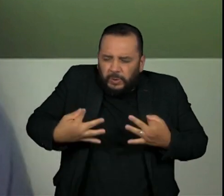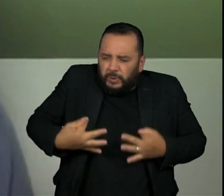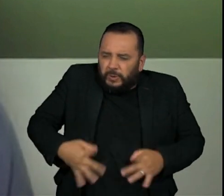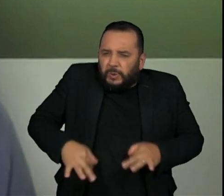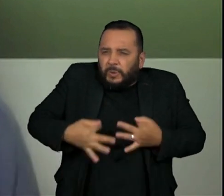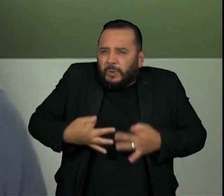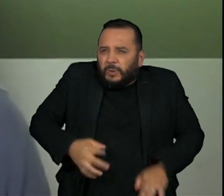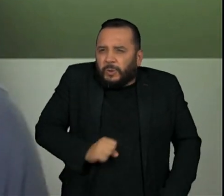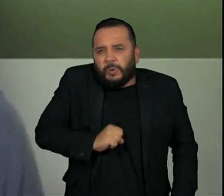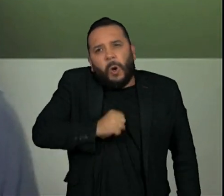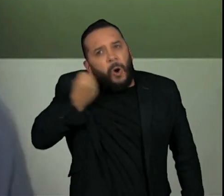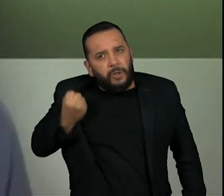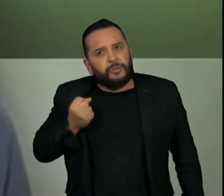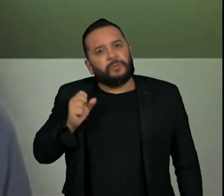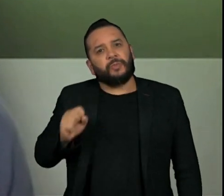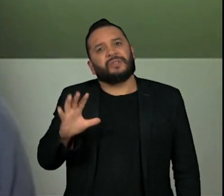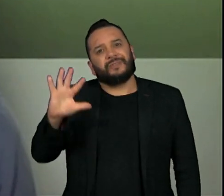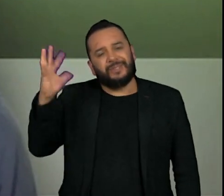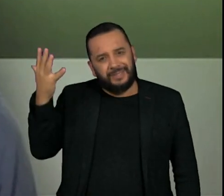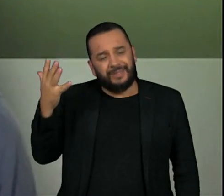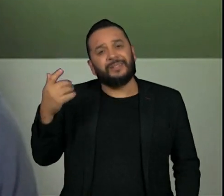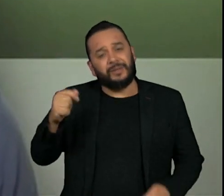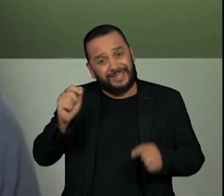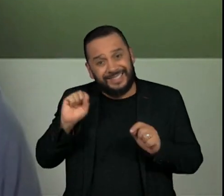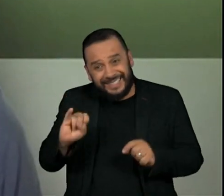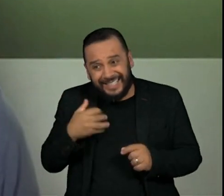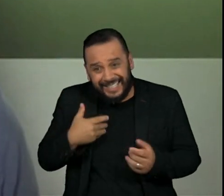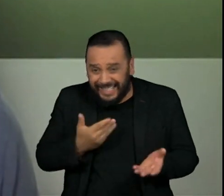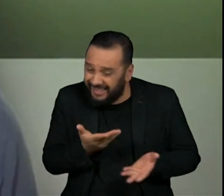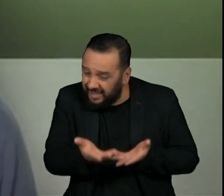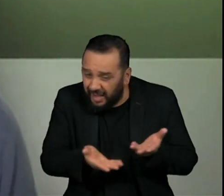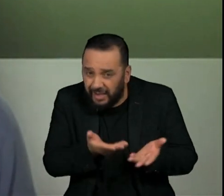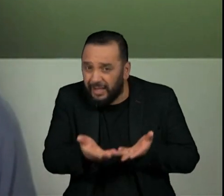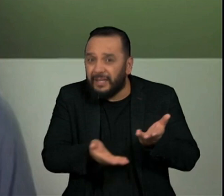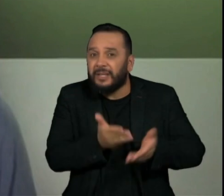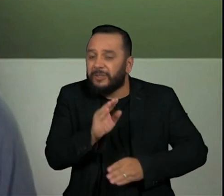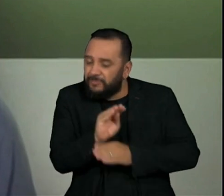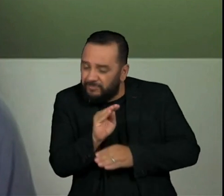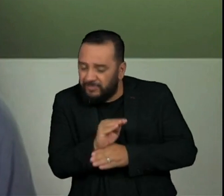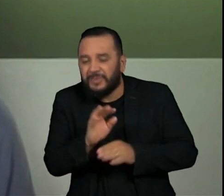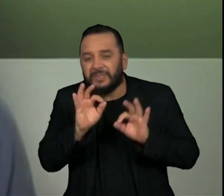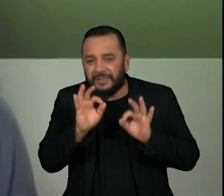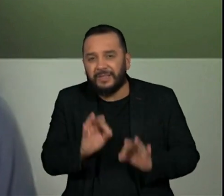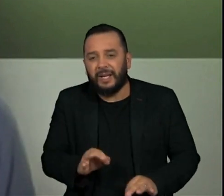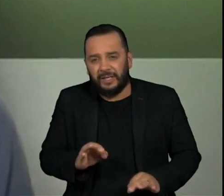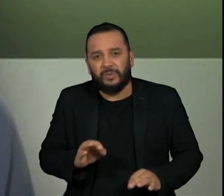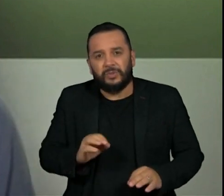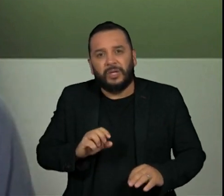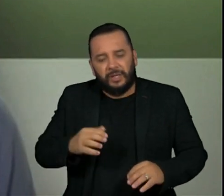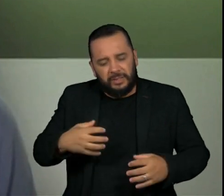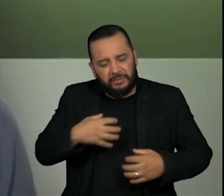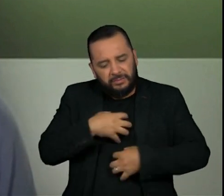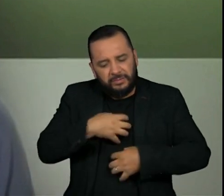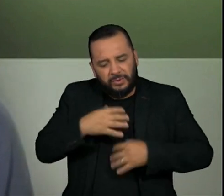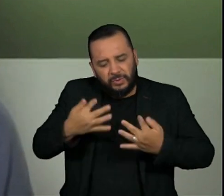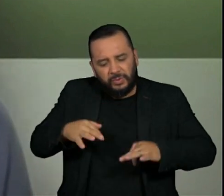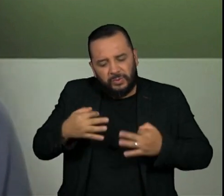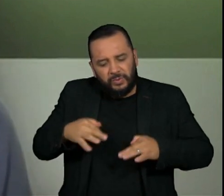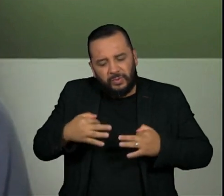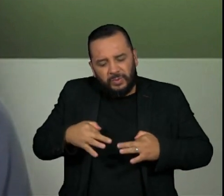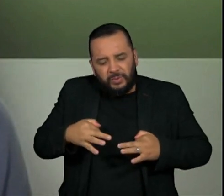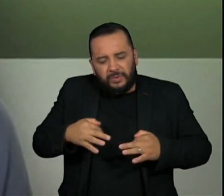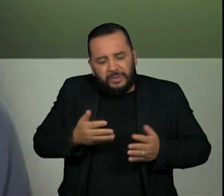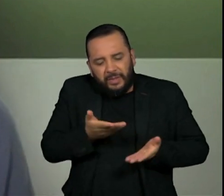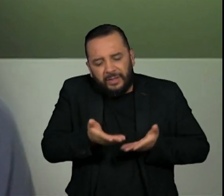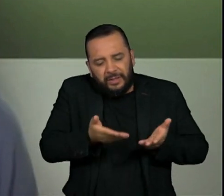mais perante esse alastramento de sofrimento e ódio que está na sociedade. Precisamos criar a escola de novo como um ambiente